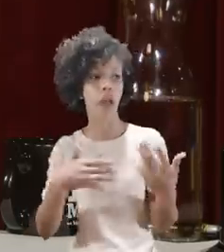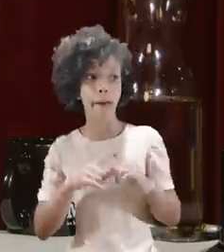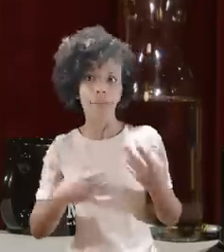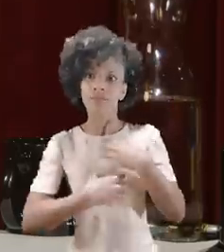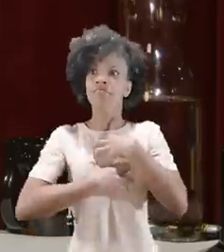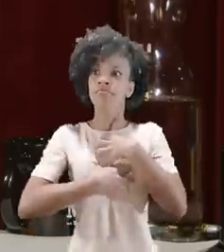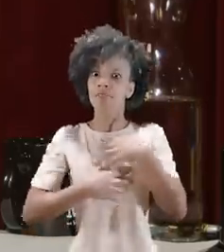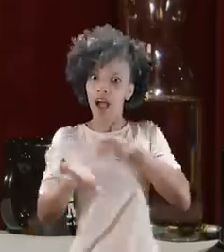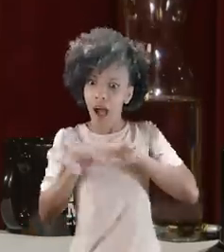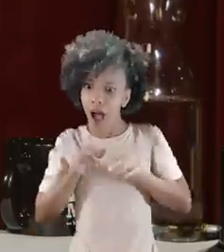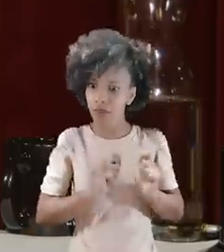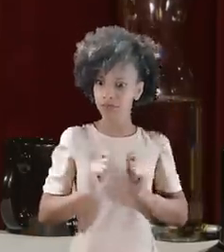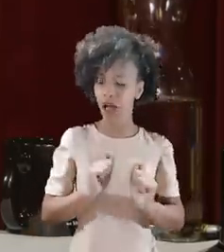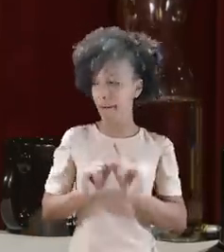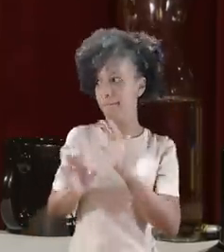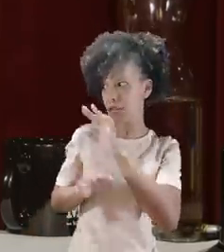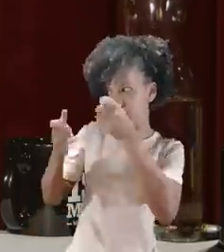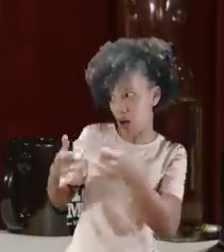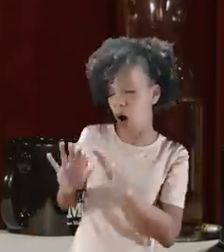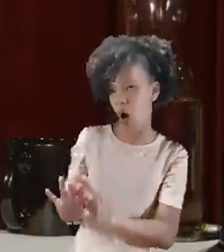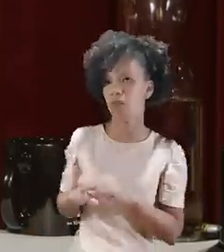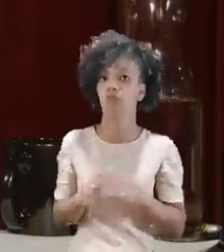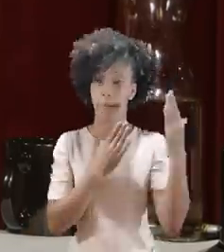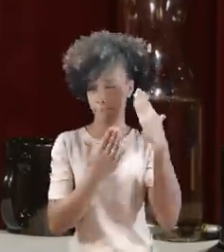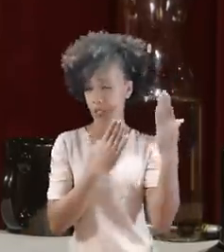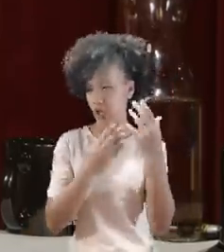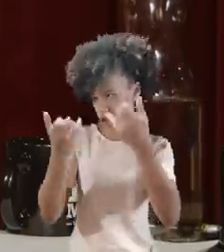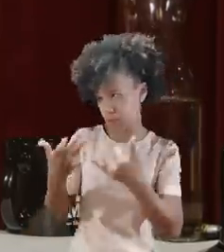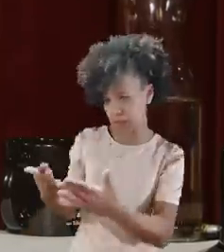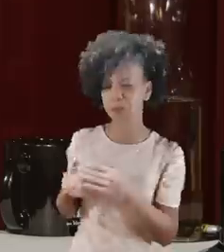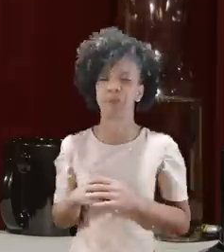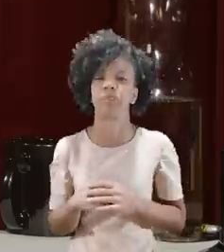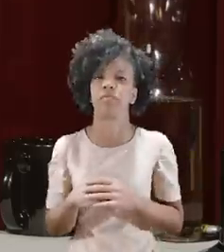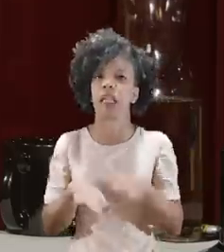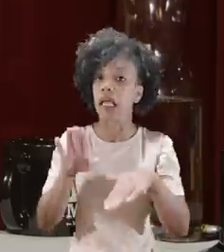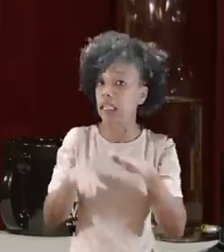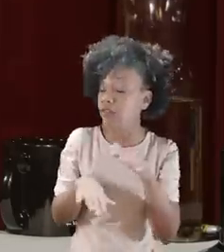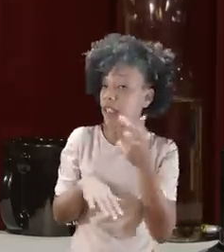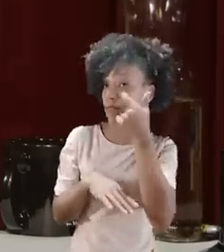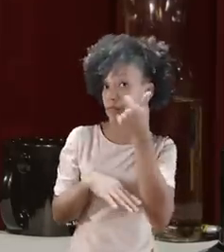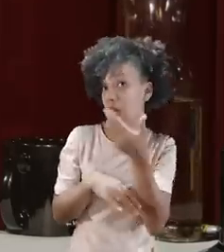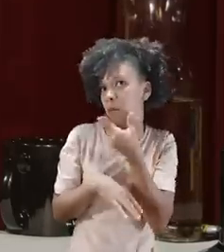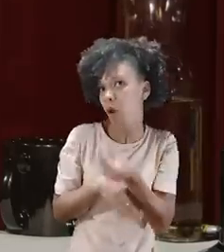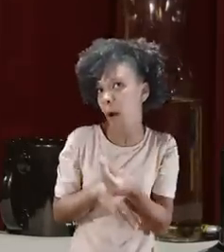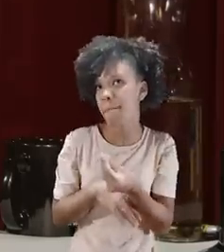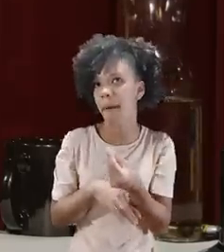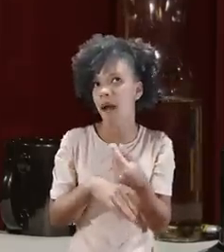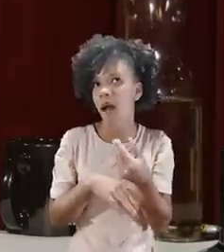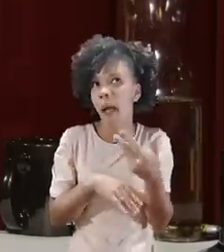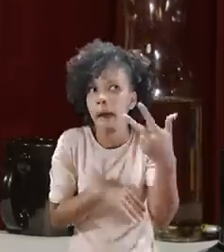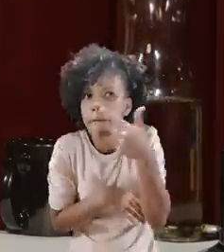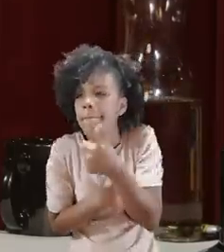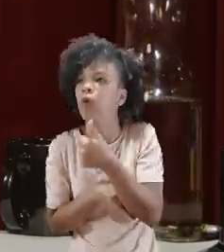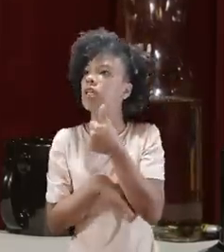então assim médico em cima e você tá me falando que talvez ó o lugar de psicológico a gente tá falando Talvez para o cara ser